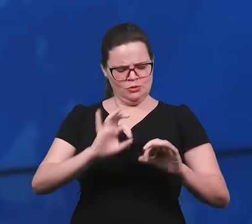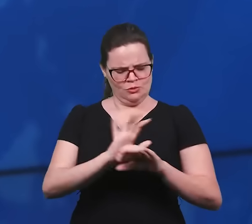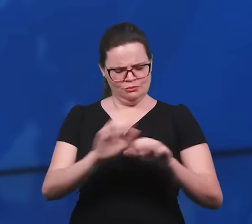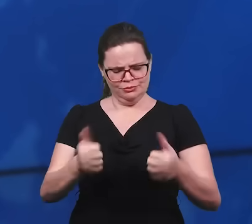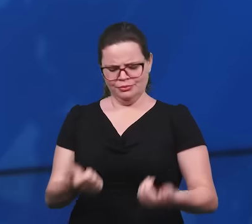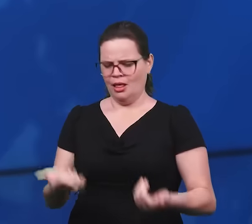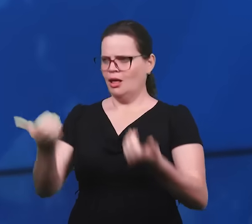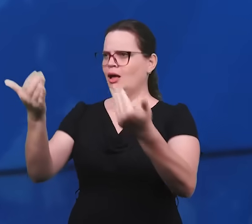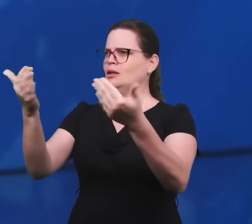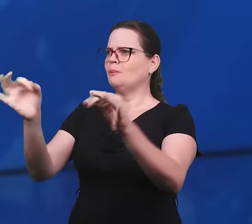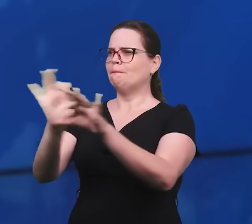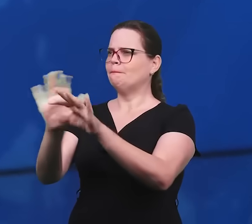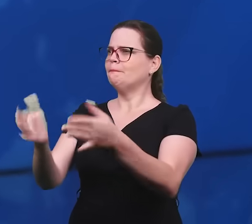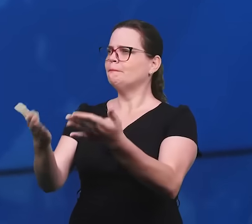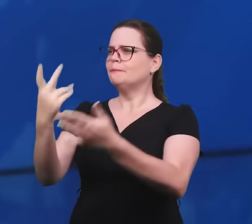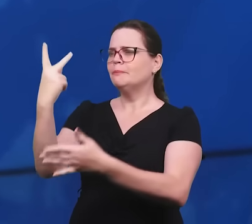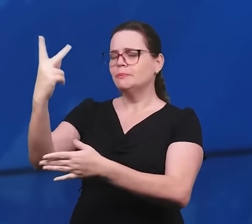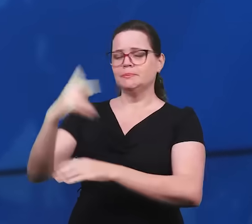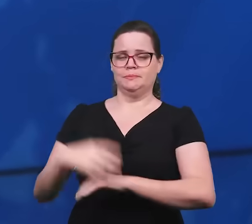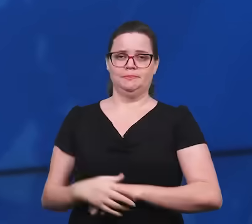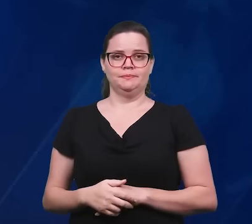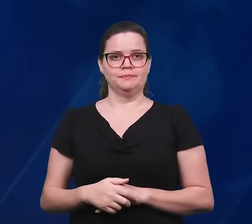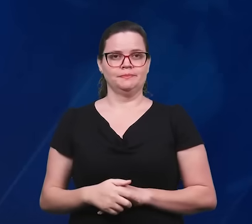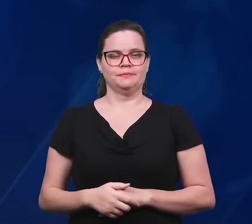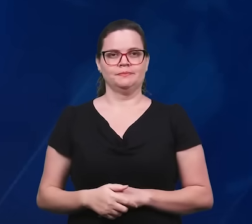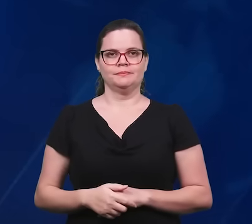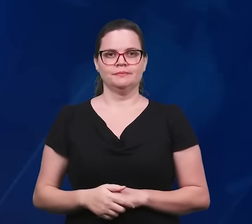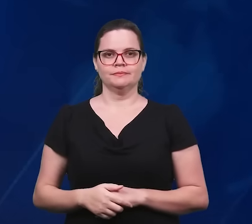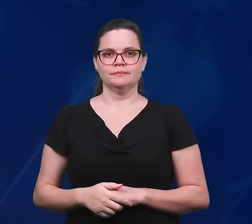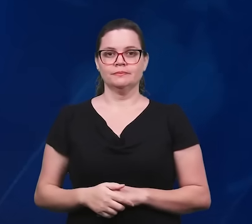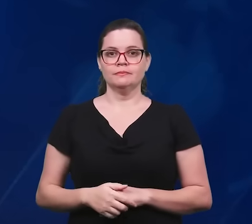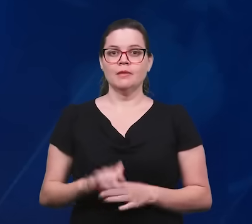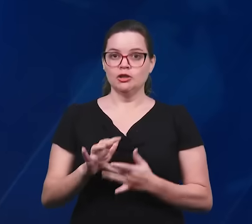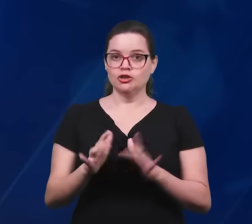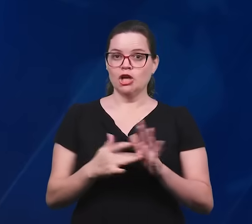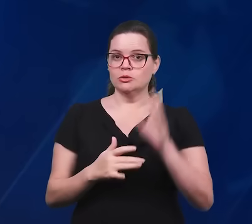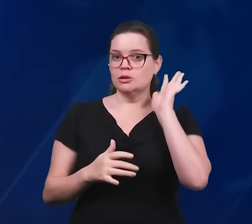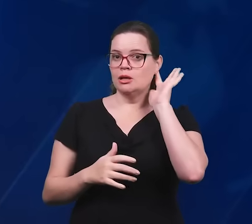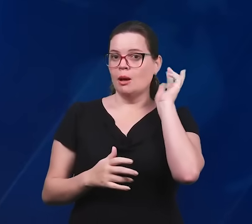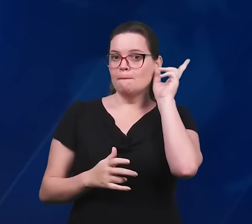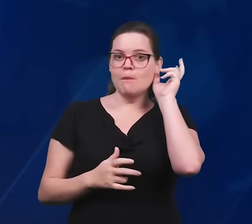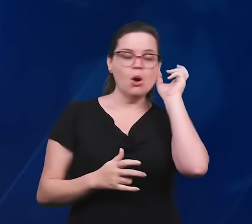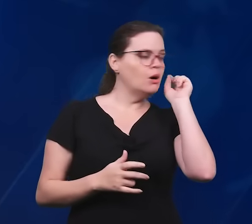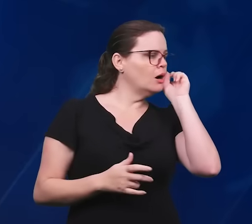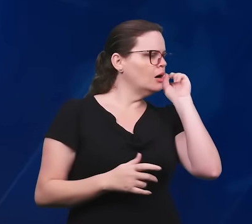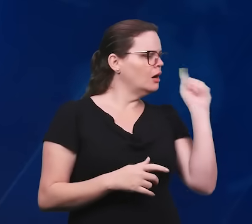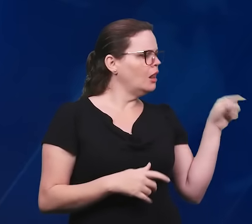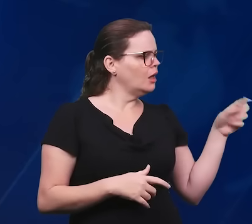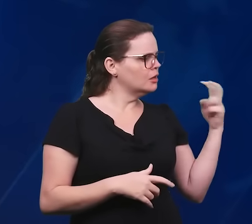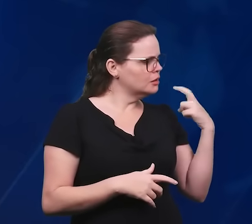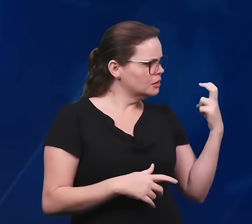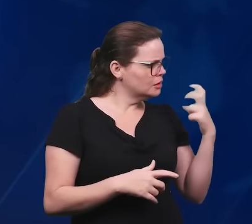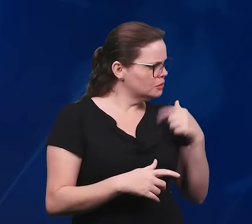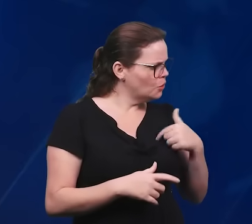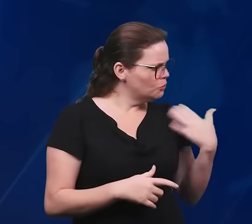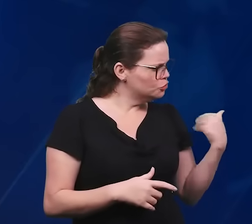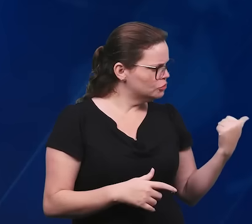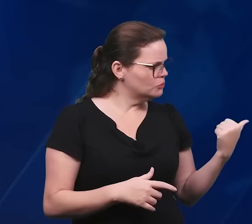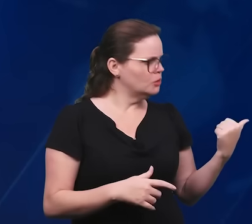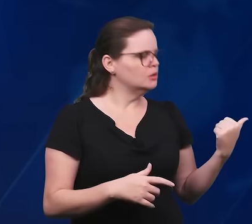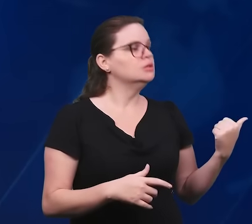Eu quero me entregar totalmente a Jesus. Jesus ouviu o grito daquele homem e mandou que o